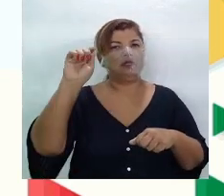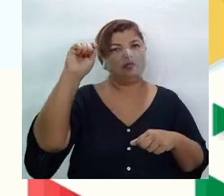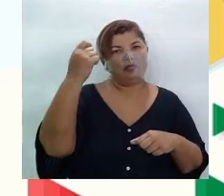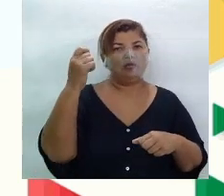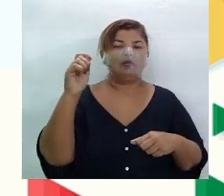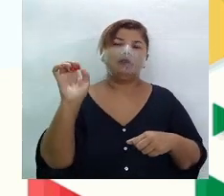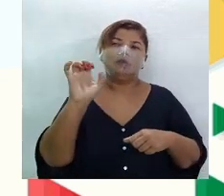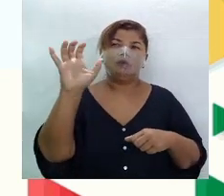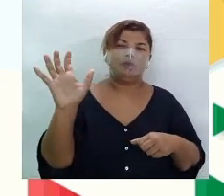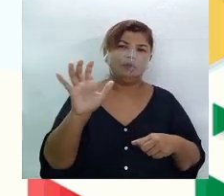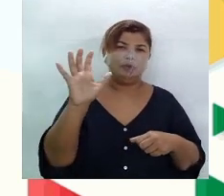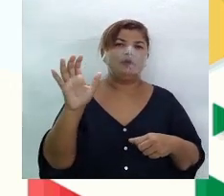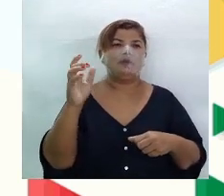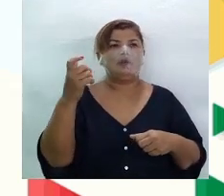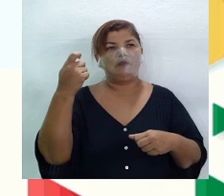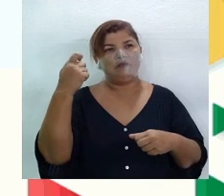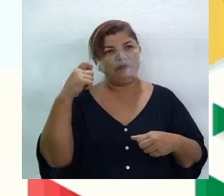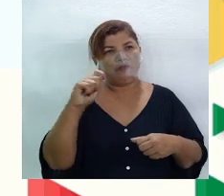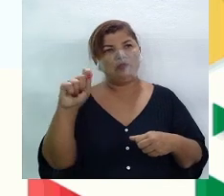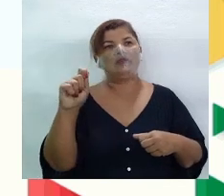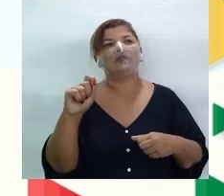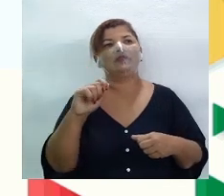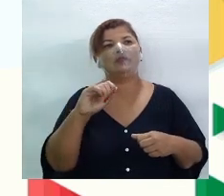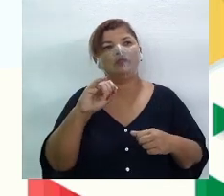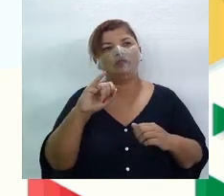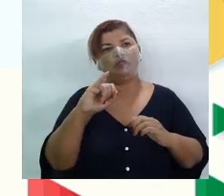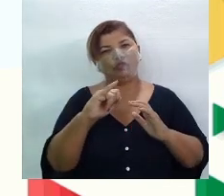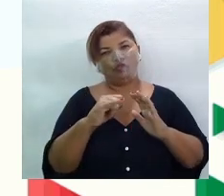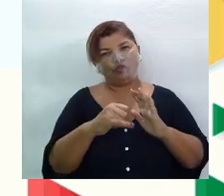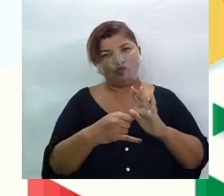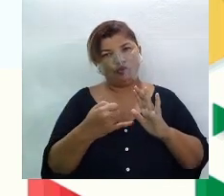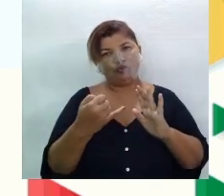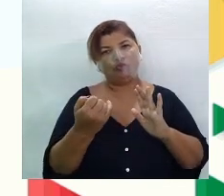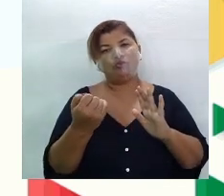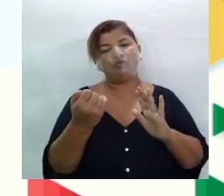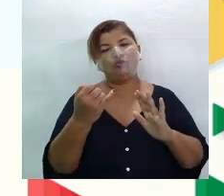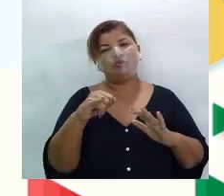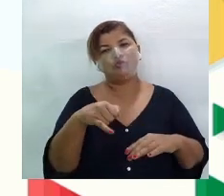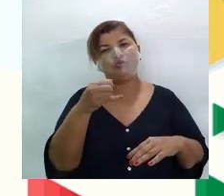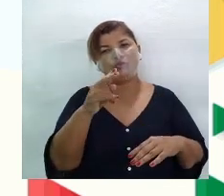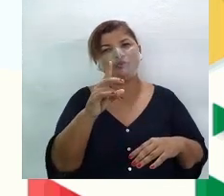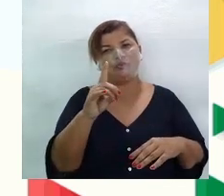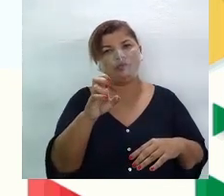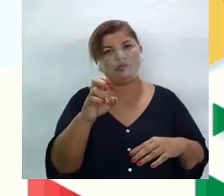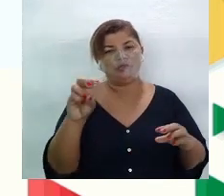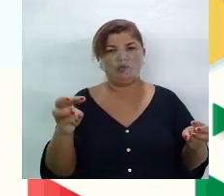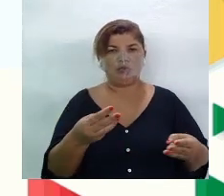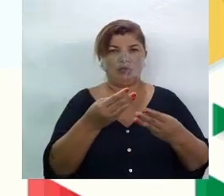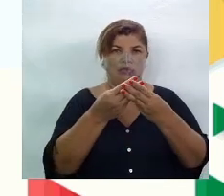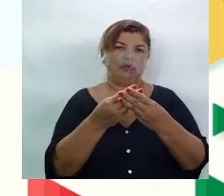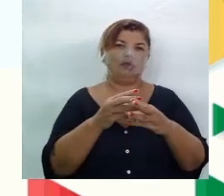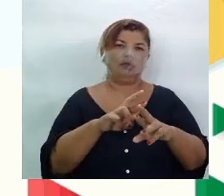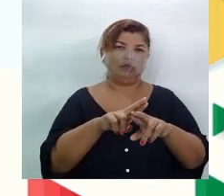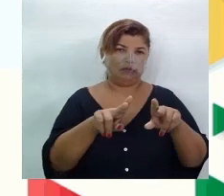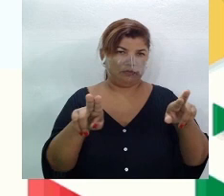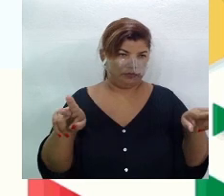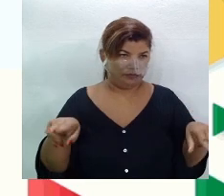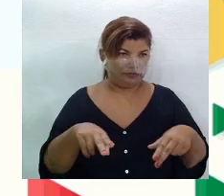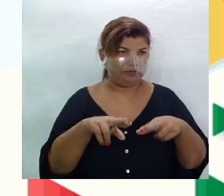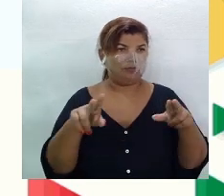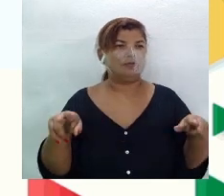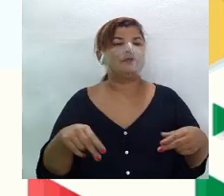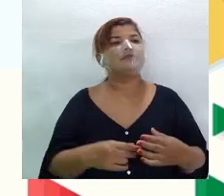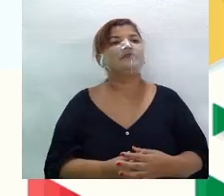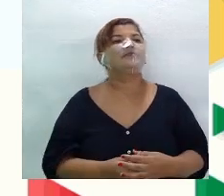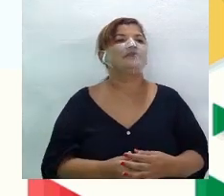judeus, etc. Todos esses povos que aí estão, né, abordados são trabalhados nos contos do Assombração do